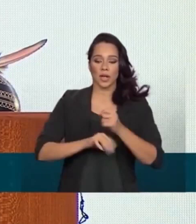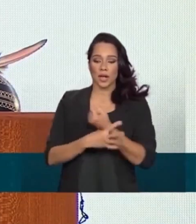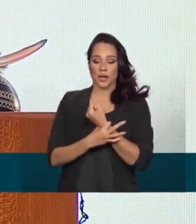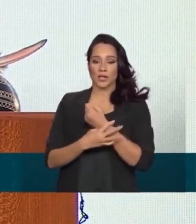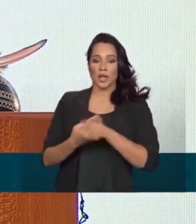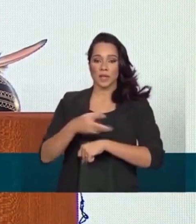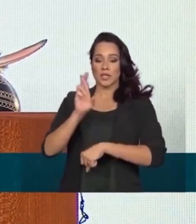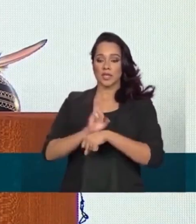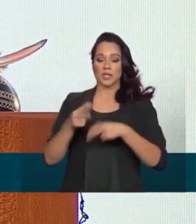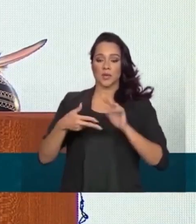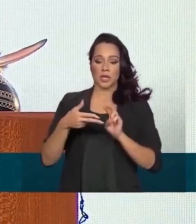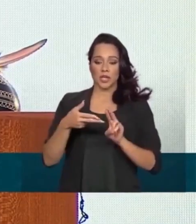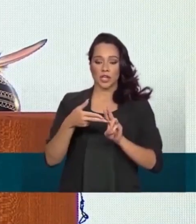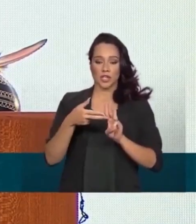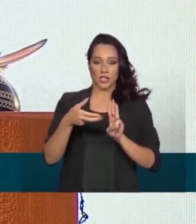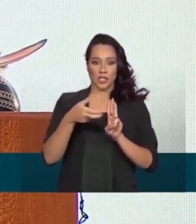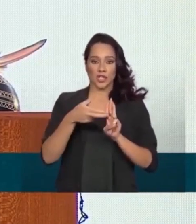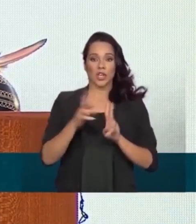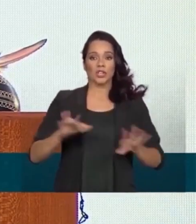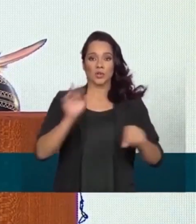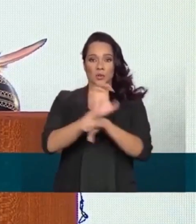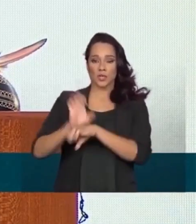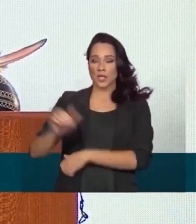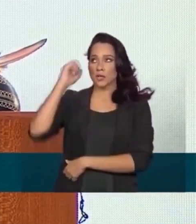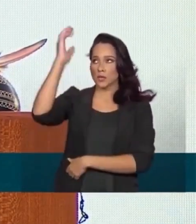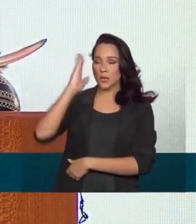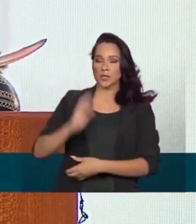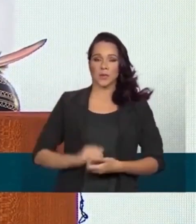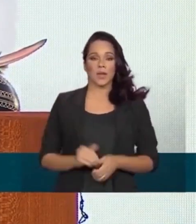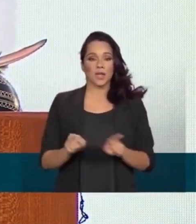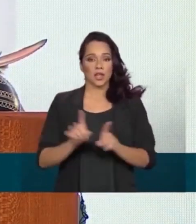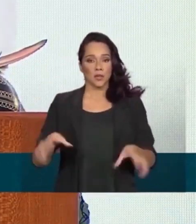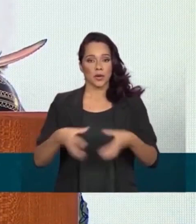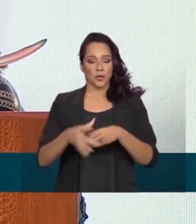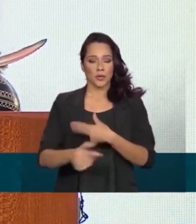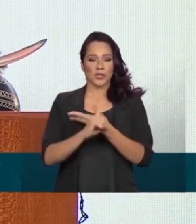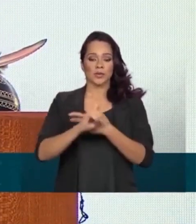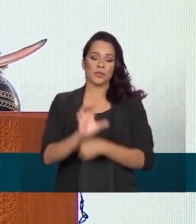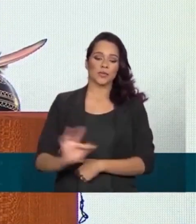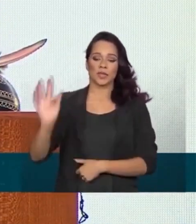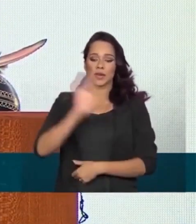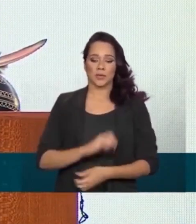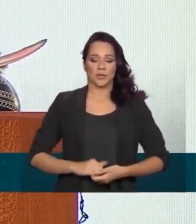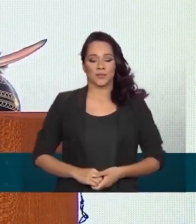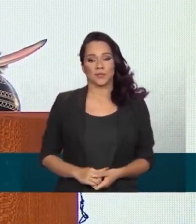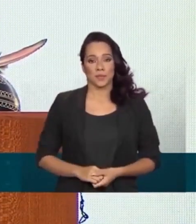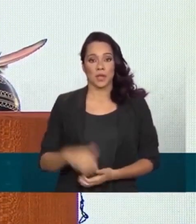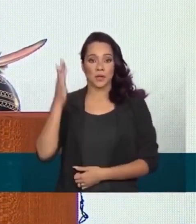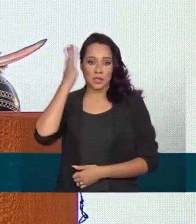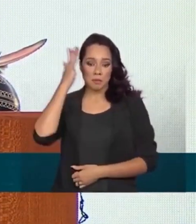garante a participação paritária entre representantes indígenas de todo o país e o governo federal